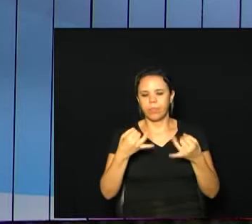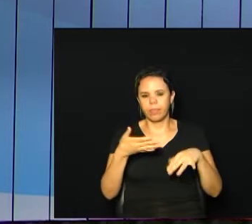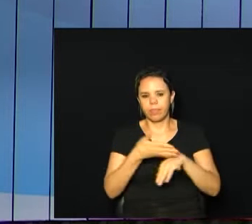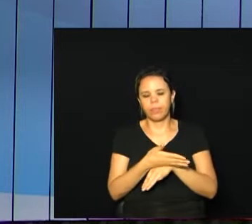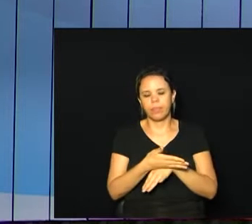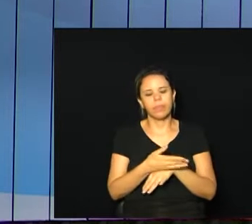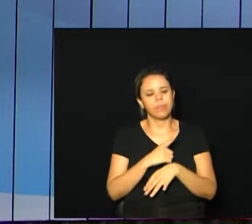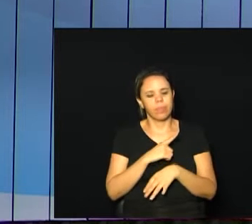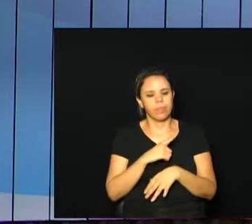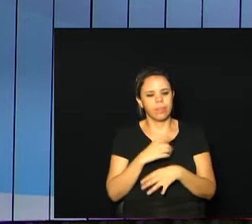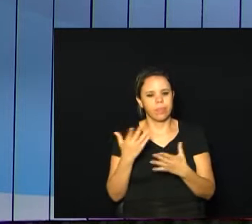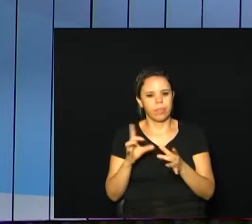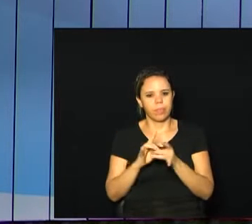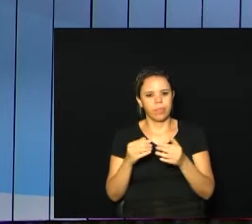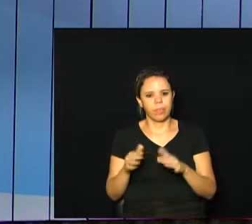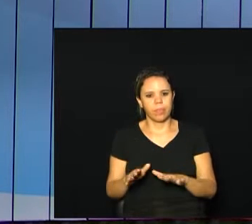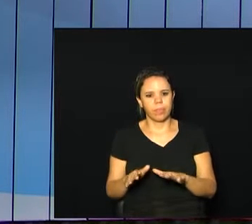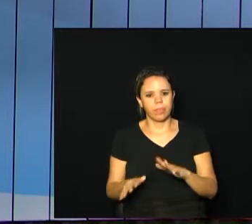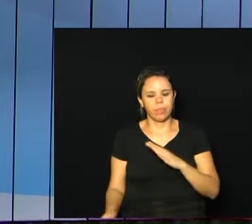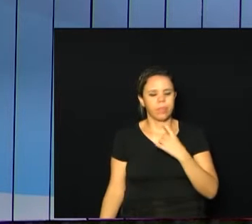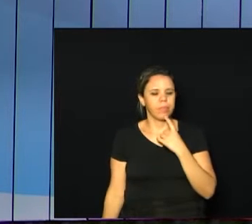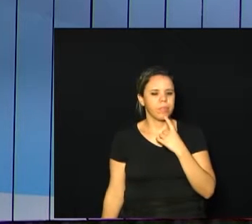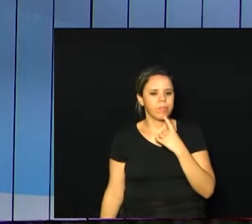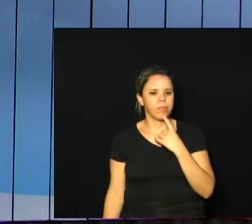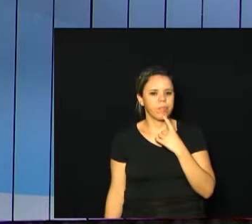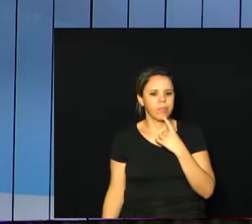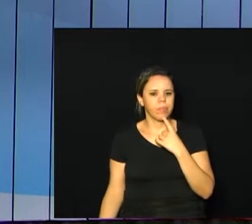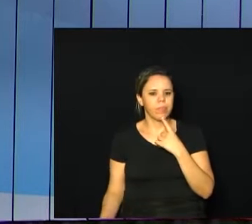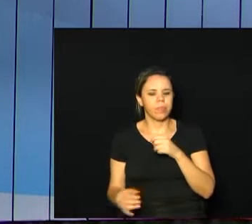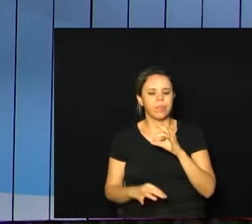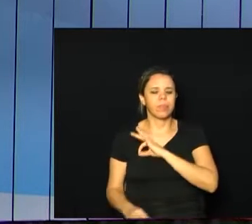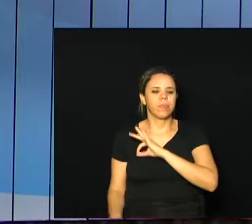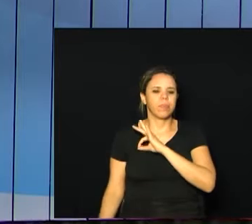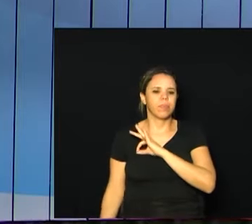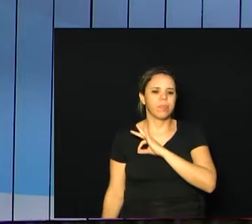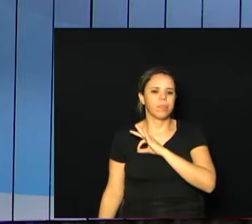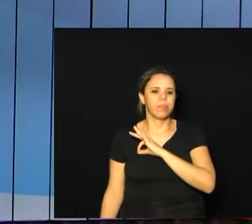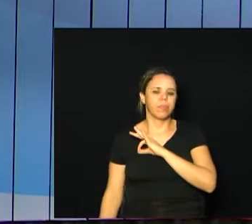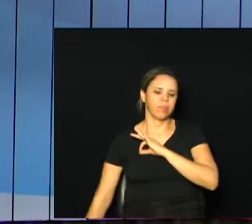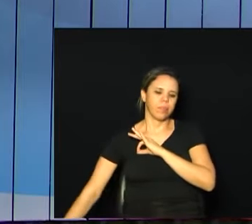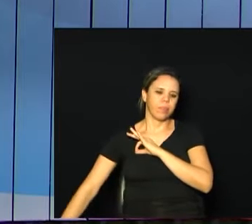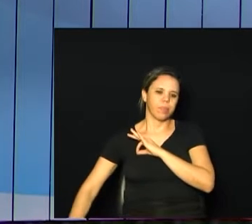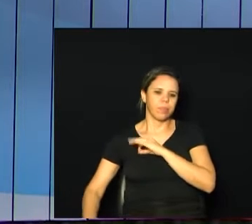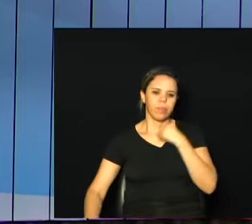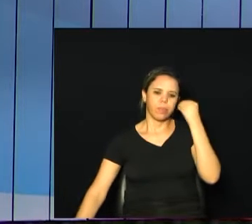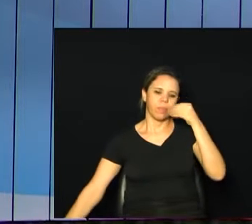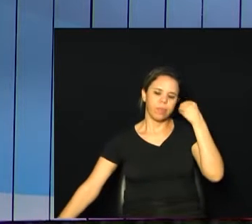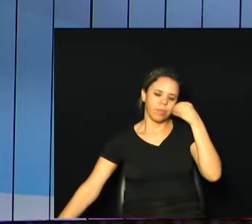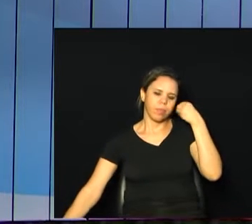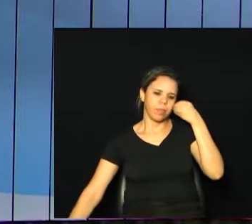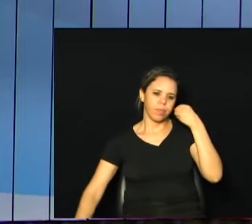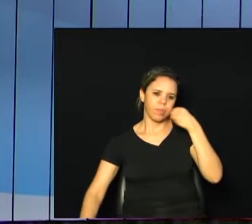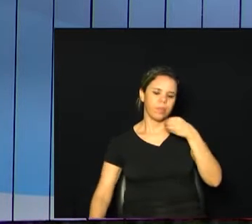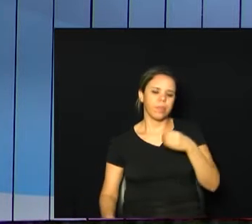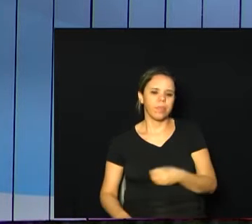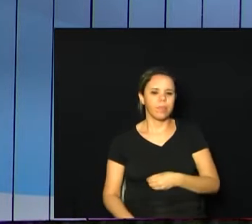acesso às vagas que estão disponíveis aqui para a cidade, qual que é o salário, o grau de escolaridade que a determinada